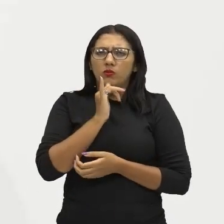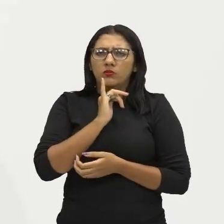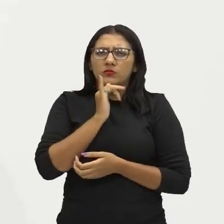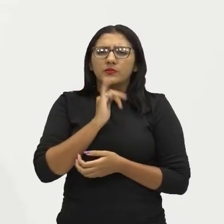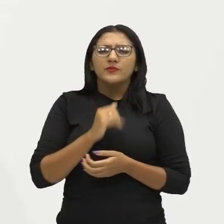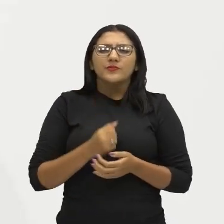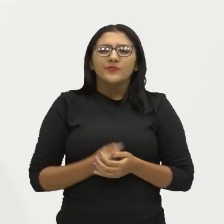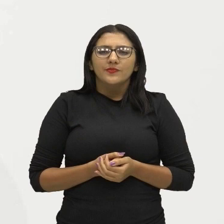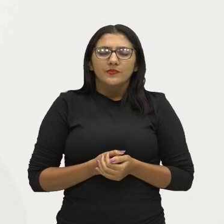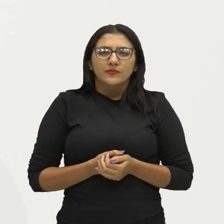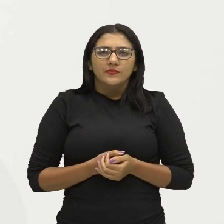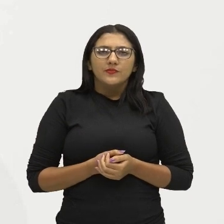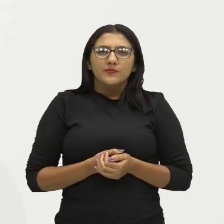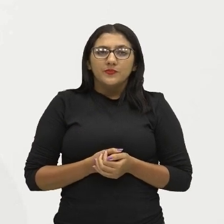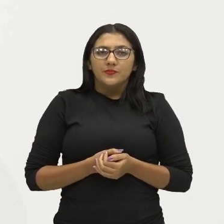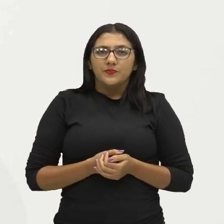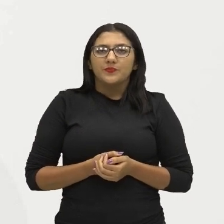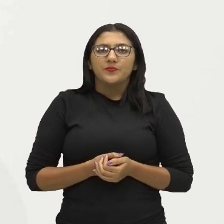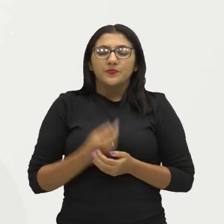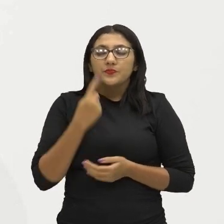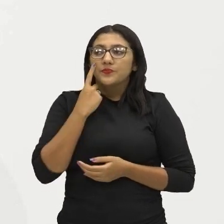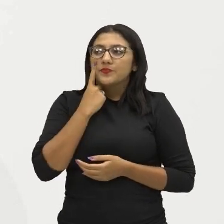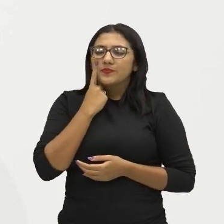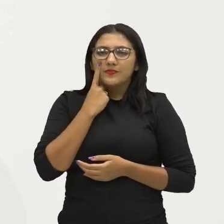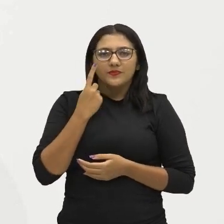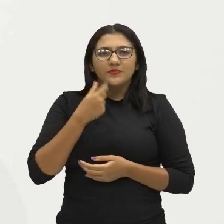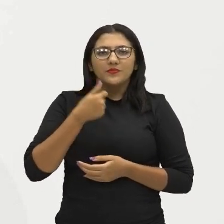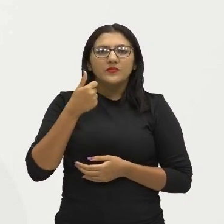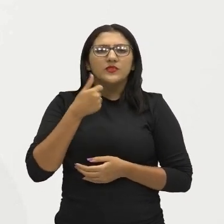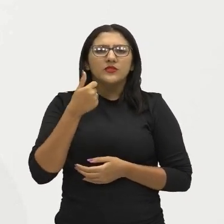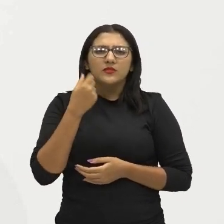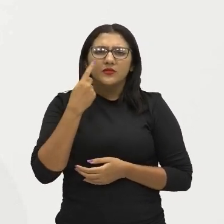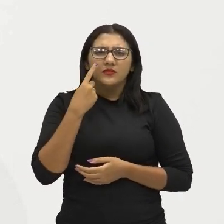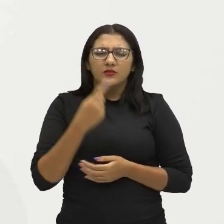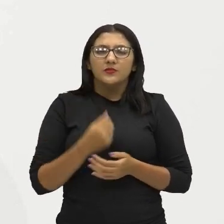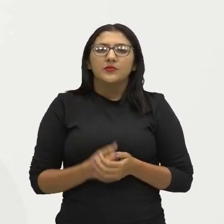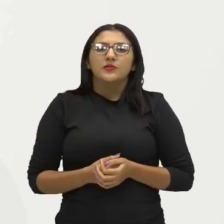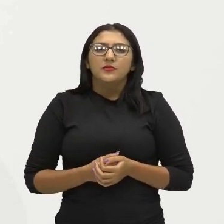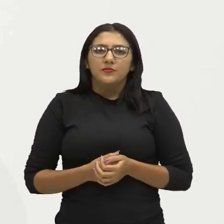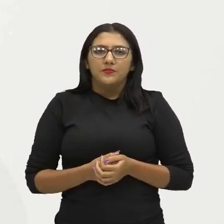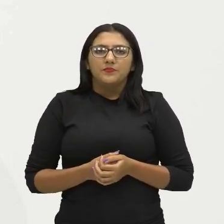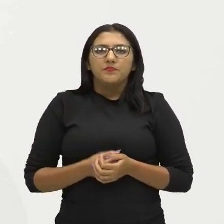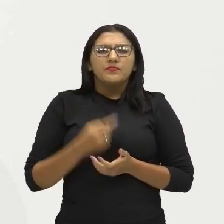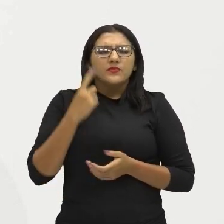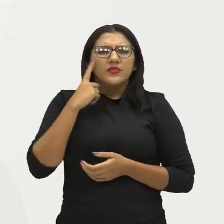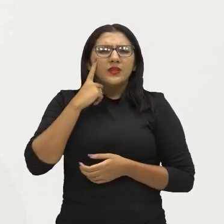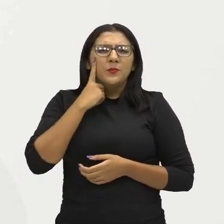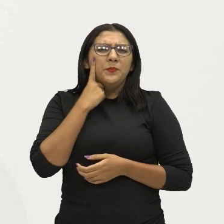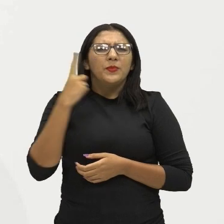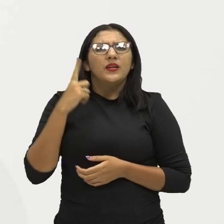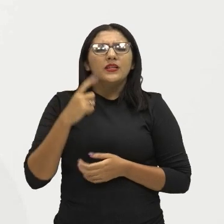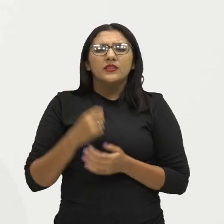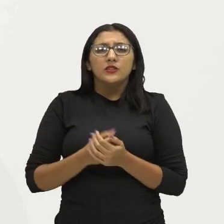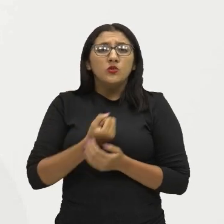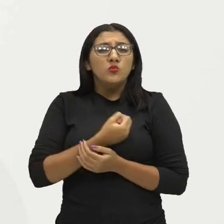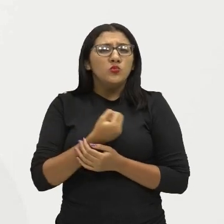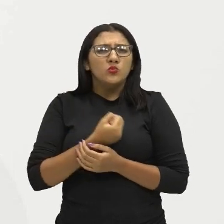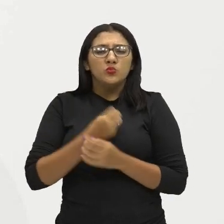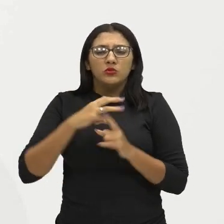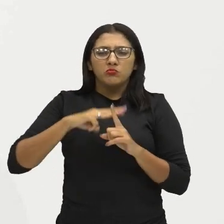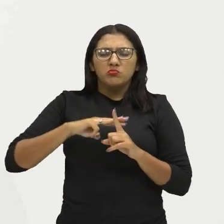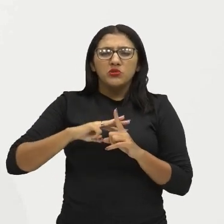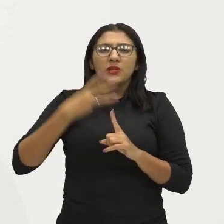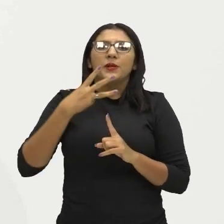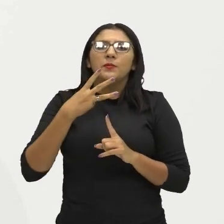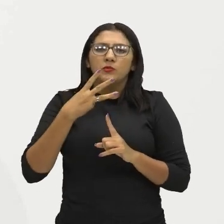Olha só. Então, olha, quando eu digo assim, olha como essa coisa é bem abstrata. Pense no triplo de um número.